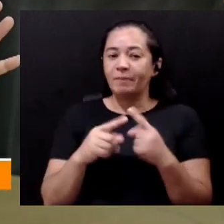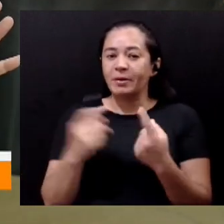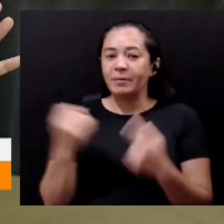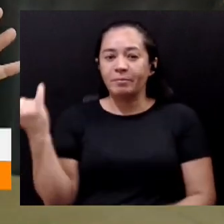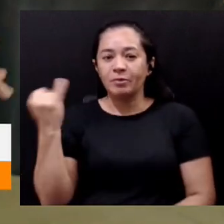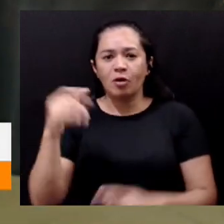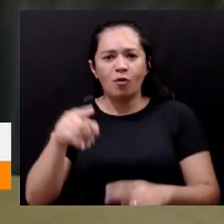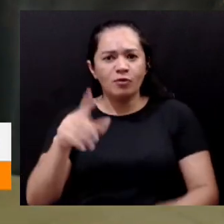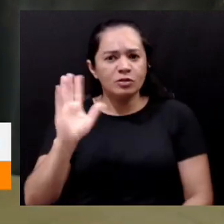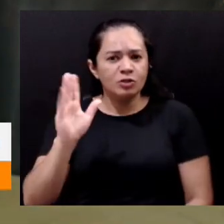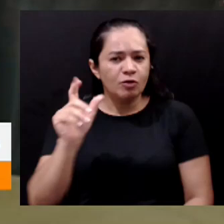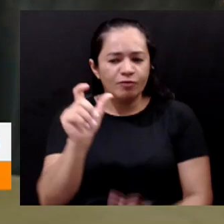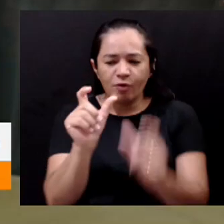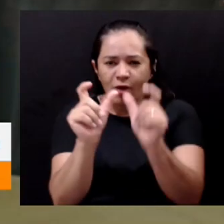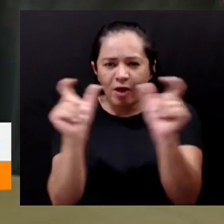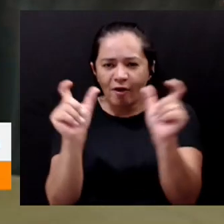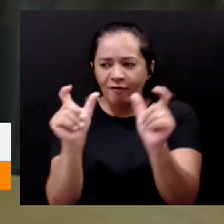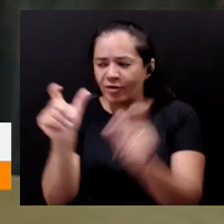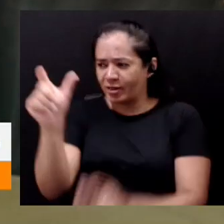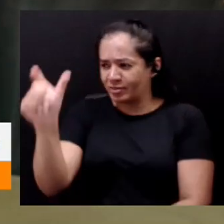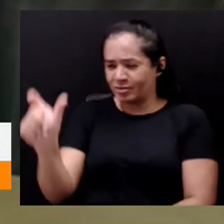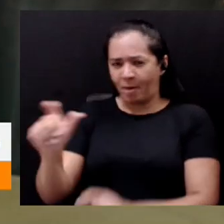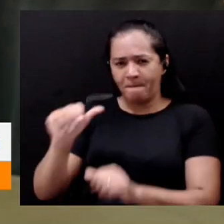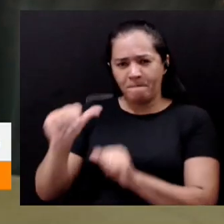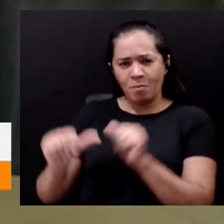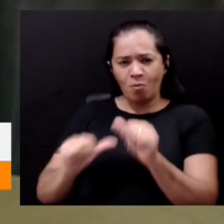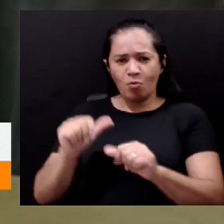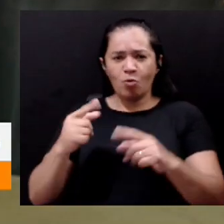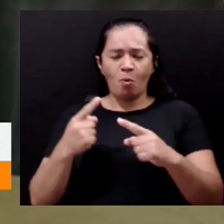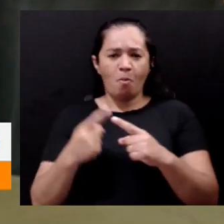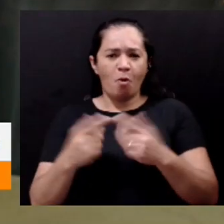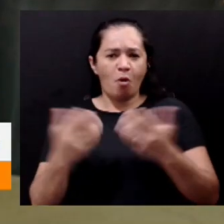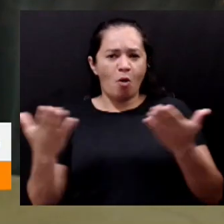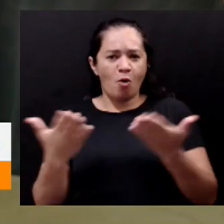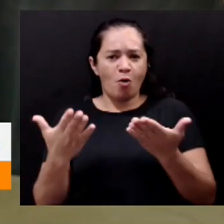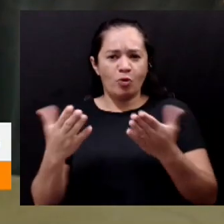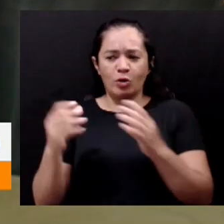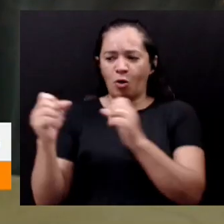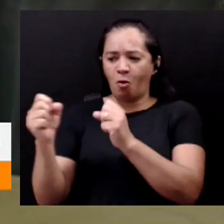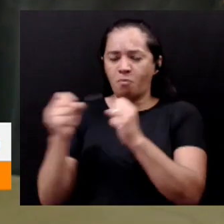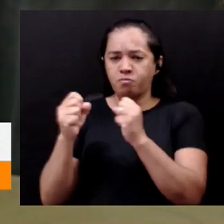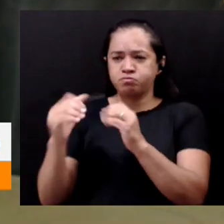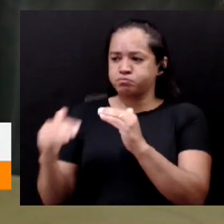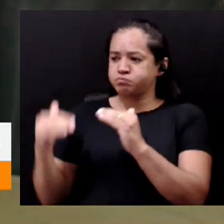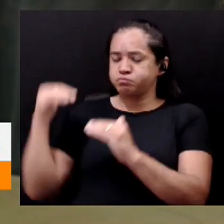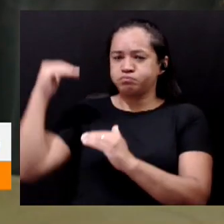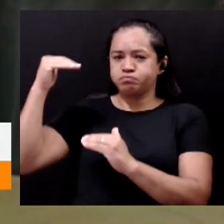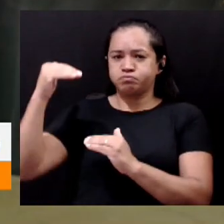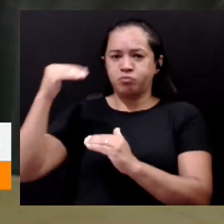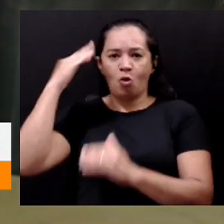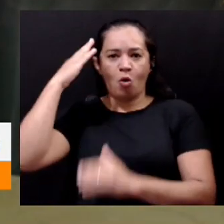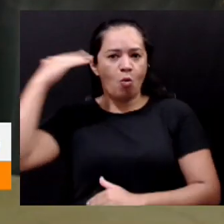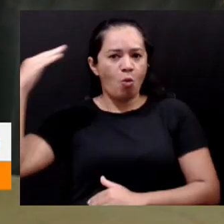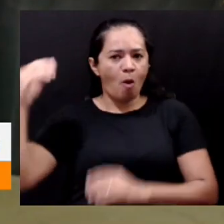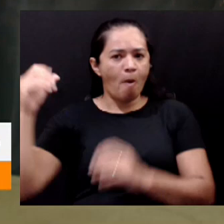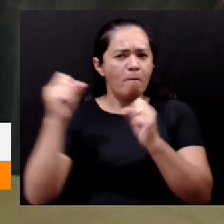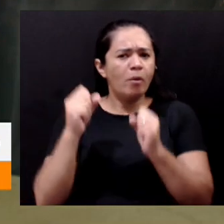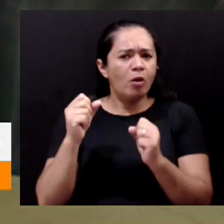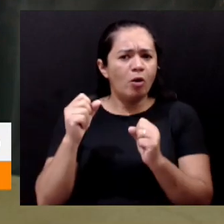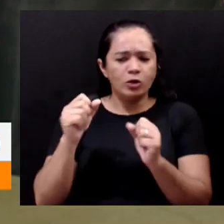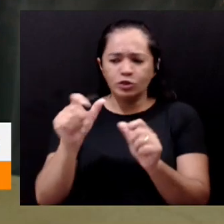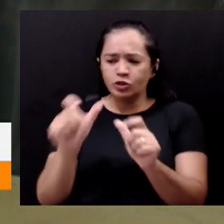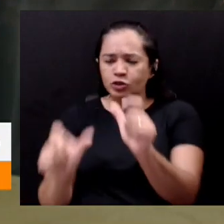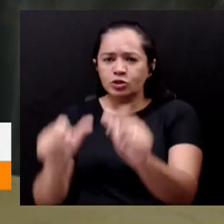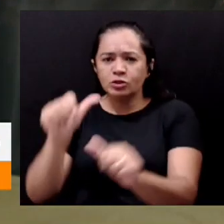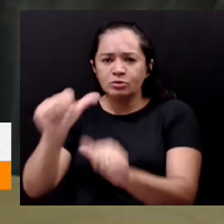"Fulano mudou depois que subiu na vida"? O poder, o sucesso e a fama pode mesmo transformar a mente das